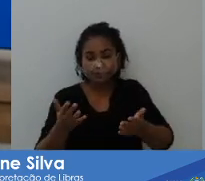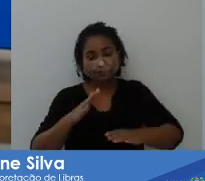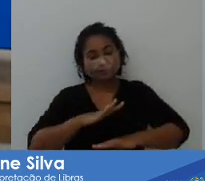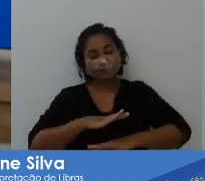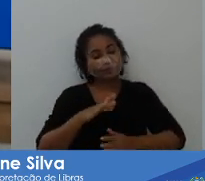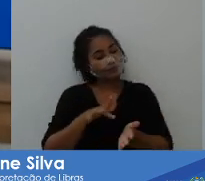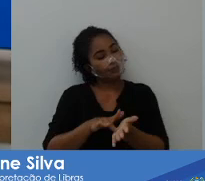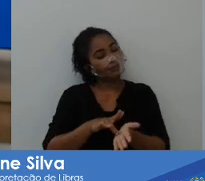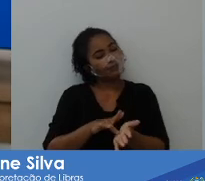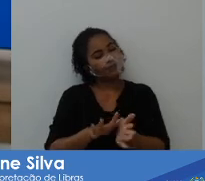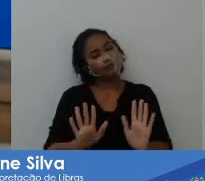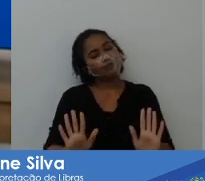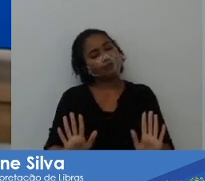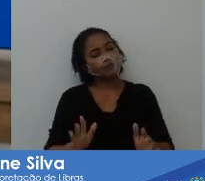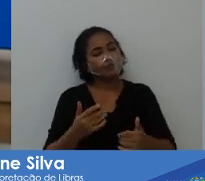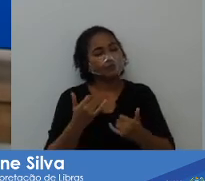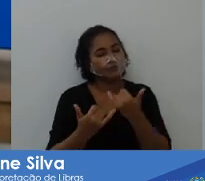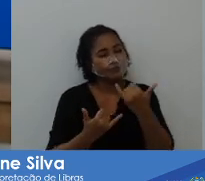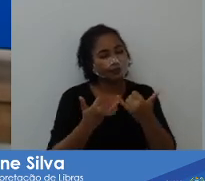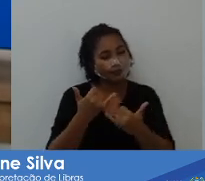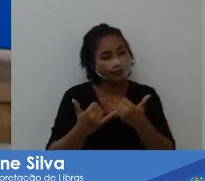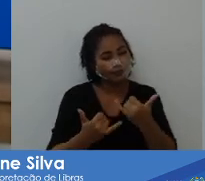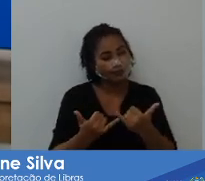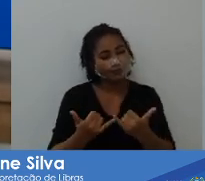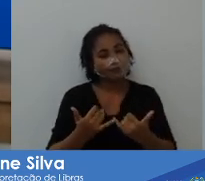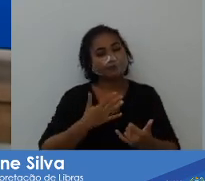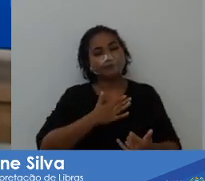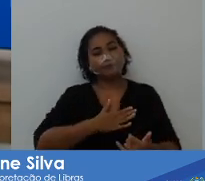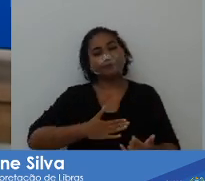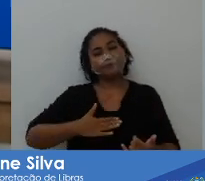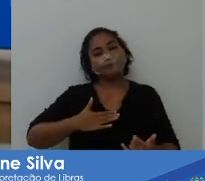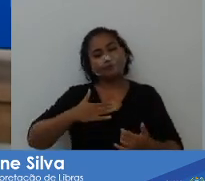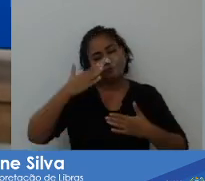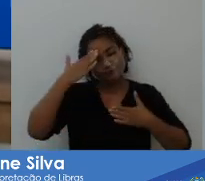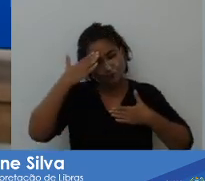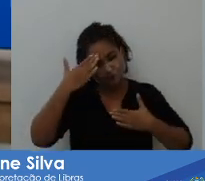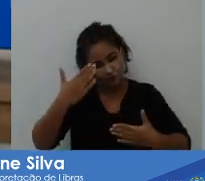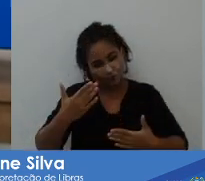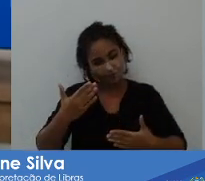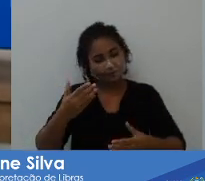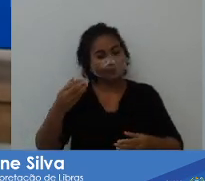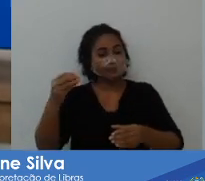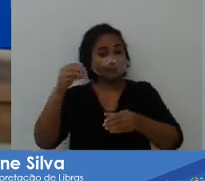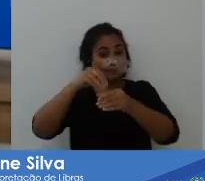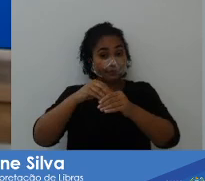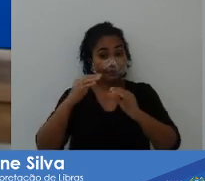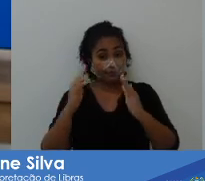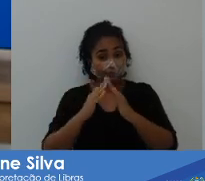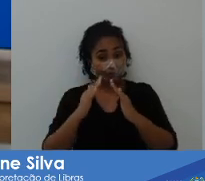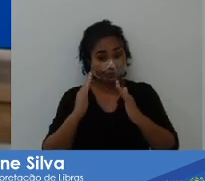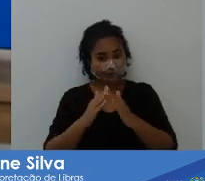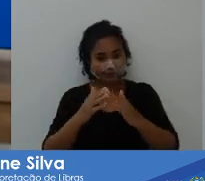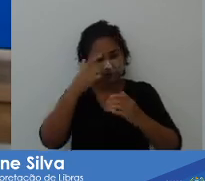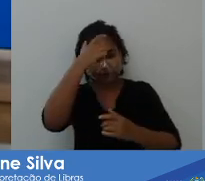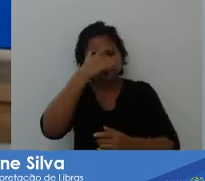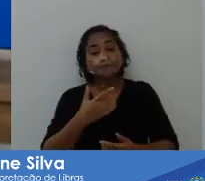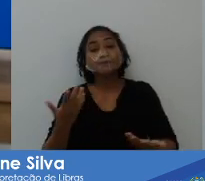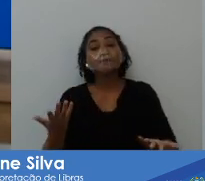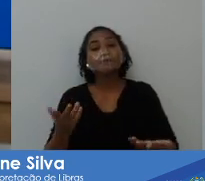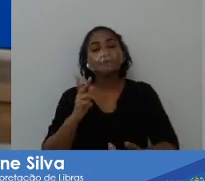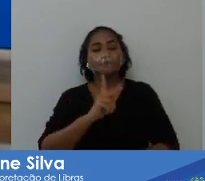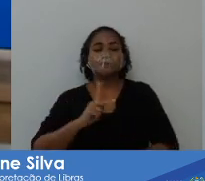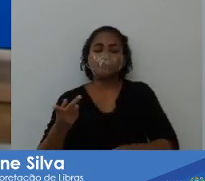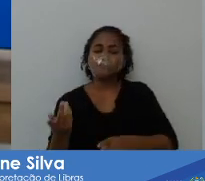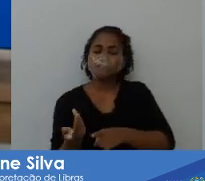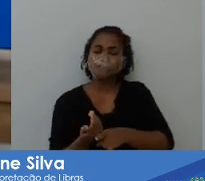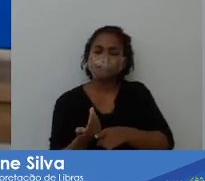fingi aqui. Foi só uma encenação para você. Muito prazer, muito obrigado por você estar me recebendo na sua casa. Esse que vos fala, seu professor de